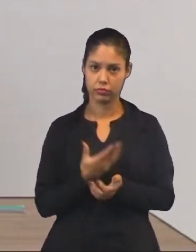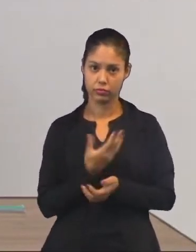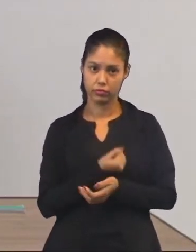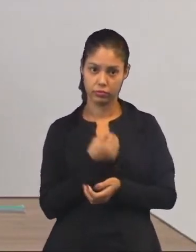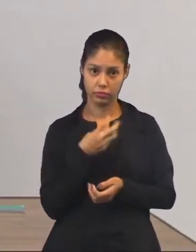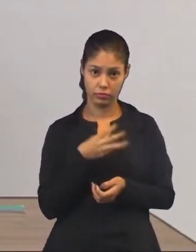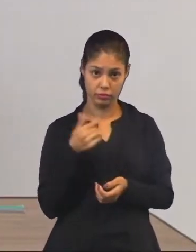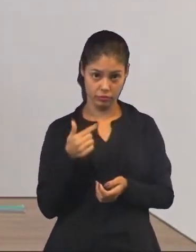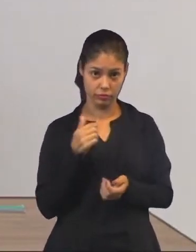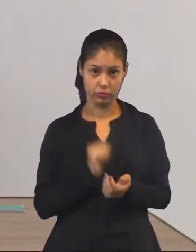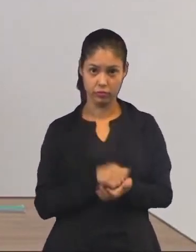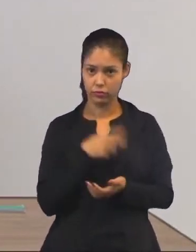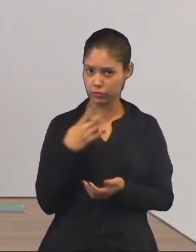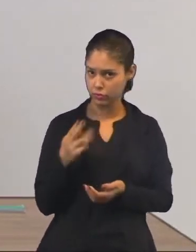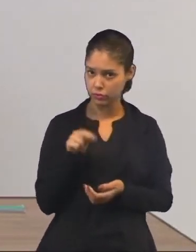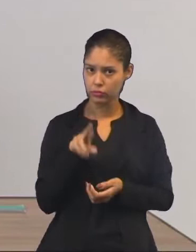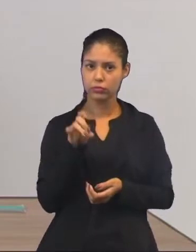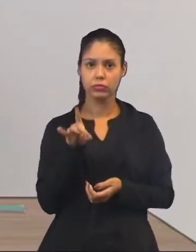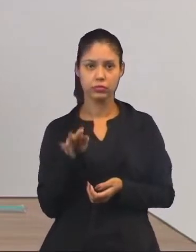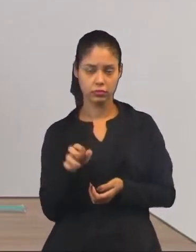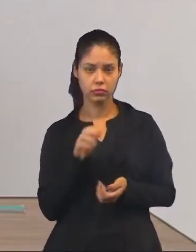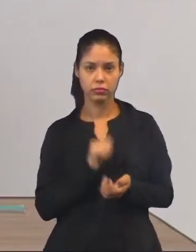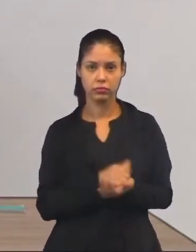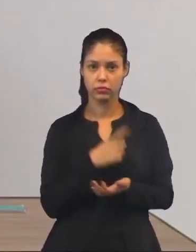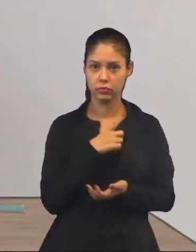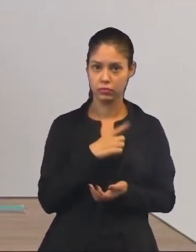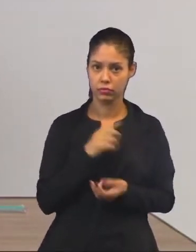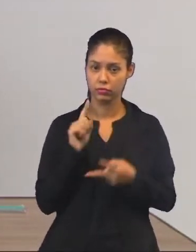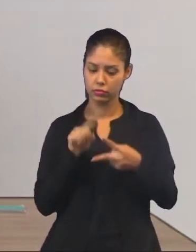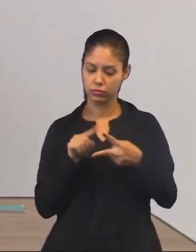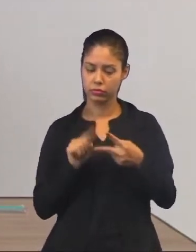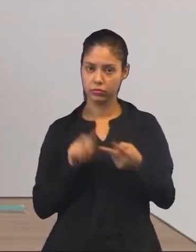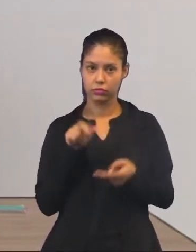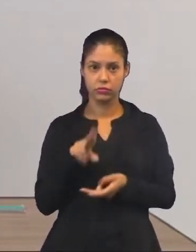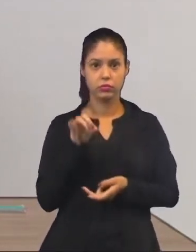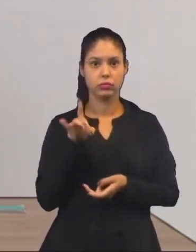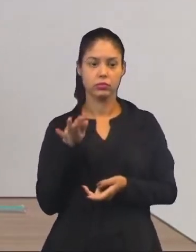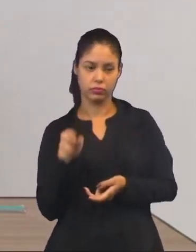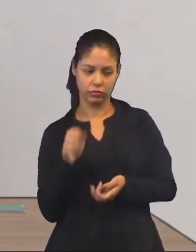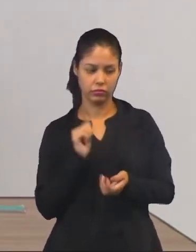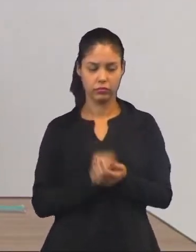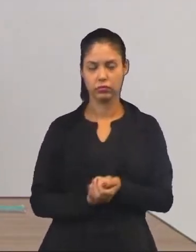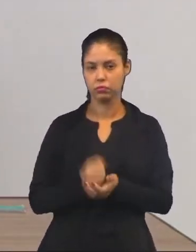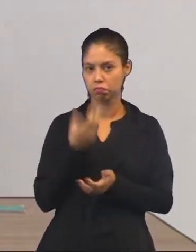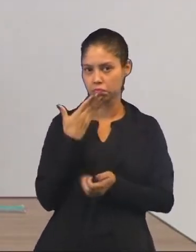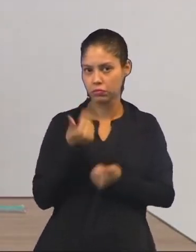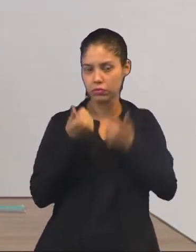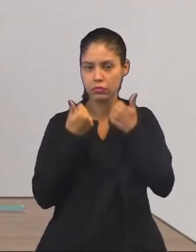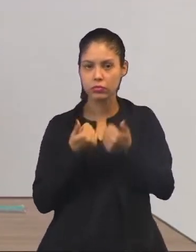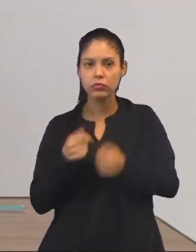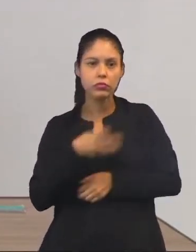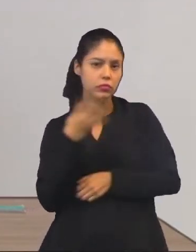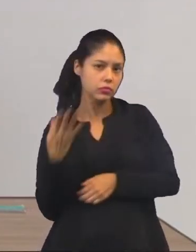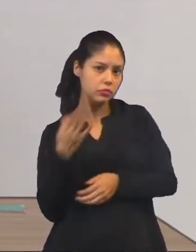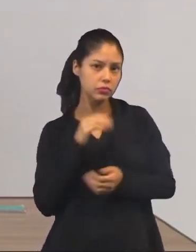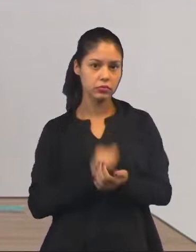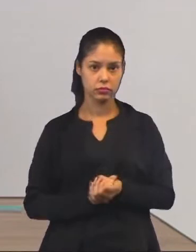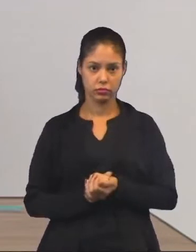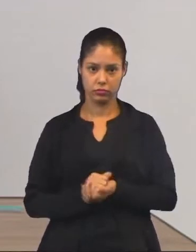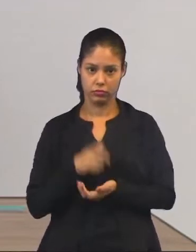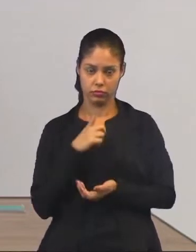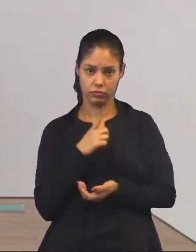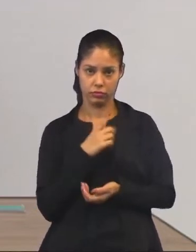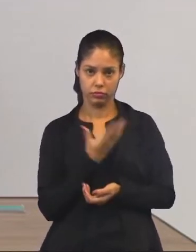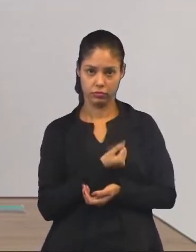número 32, nós temos quantas unidades? Nós temos 2 unidades, muito bem. E quantas dezenas nós temos